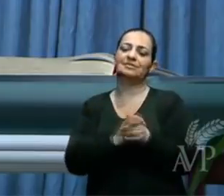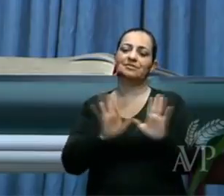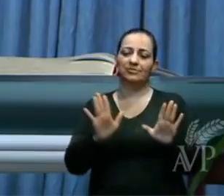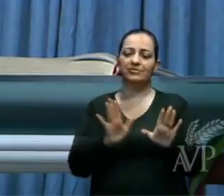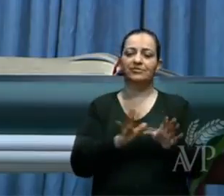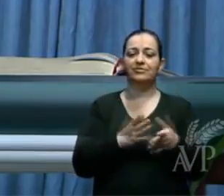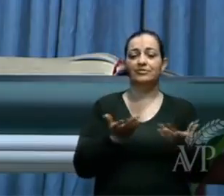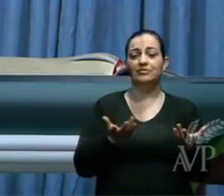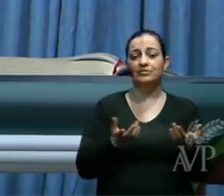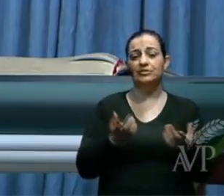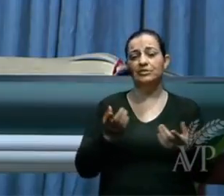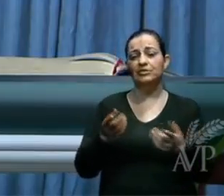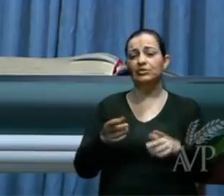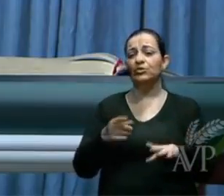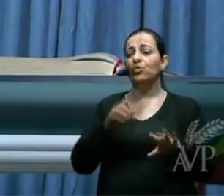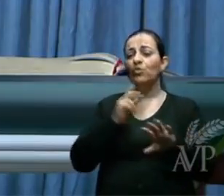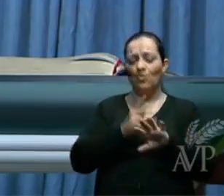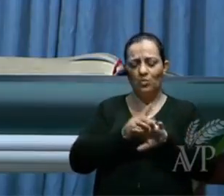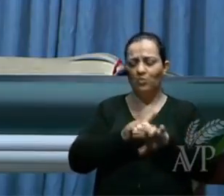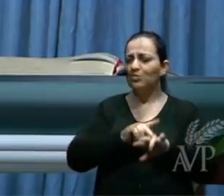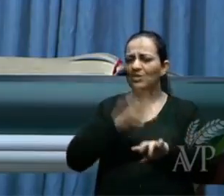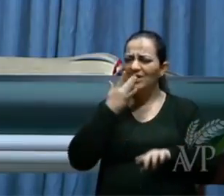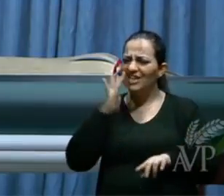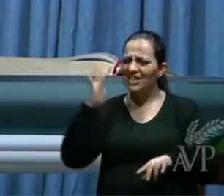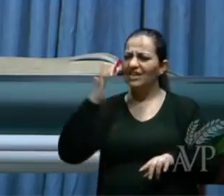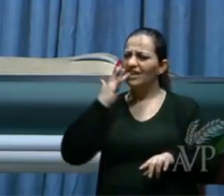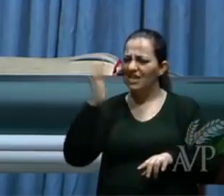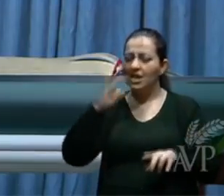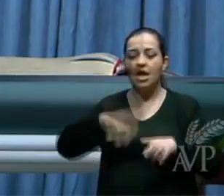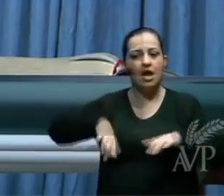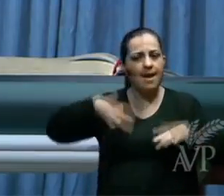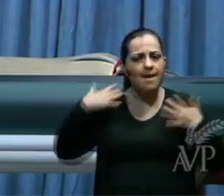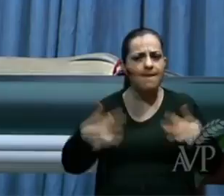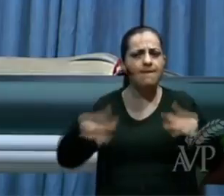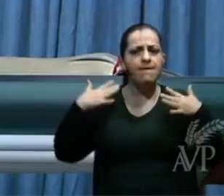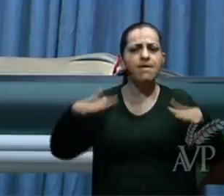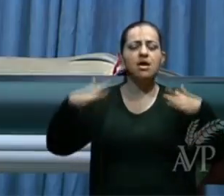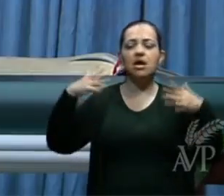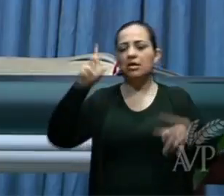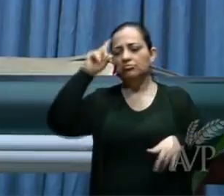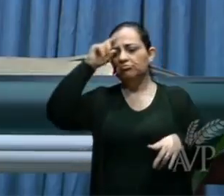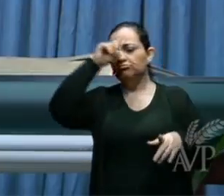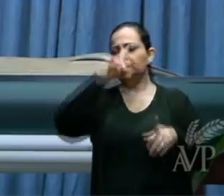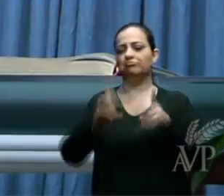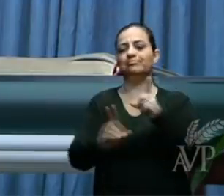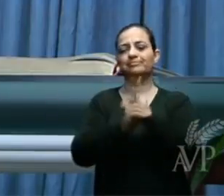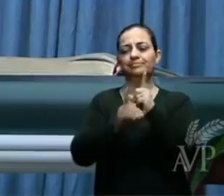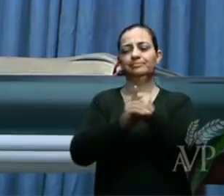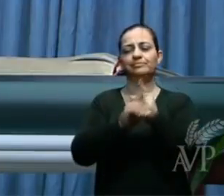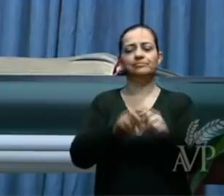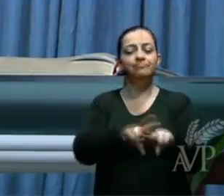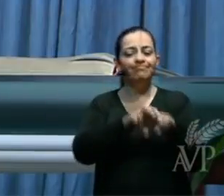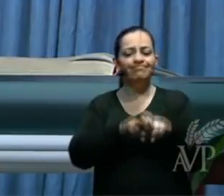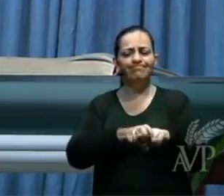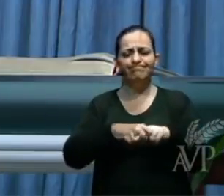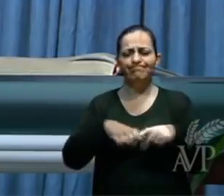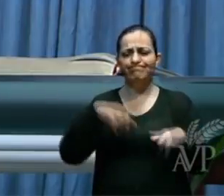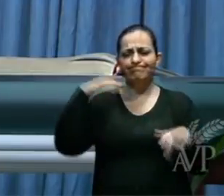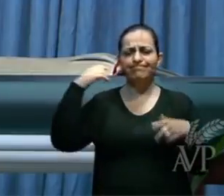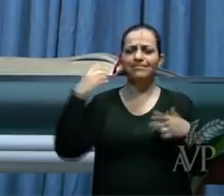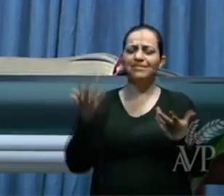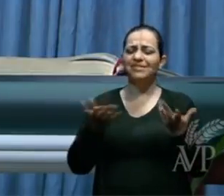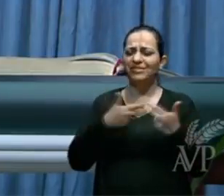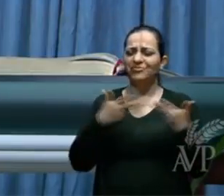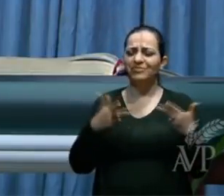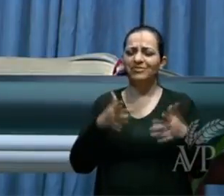um diamante é uma coisa cara rara por isso é difícil trabalhoso agora